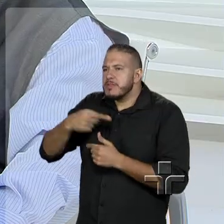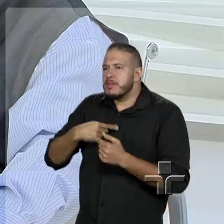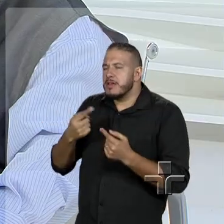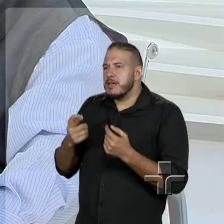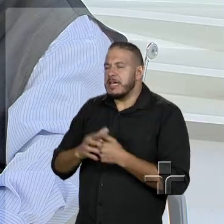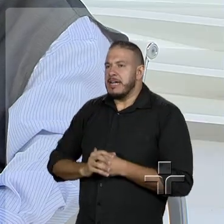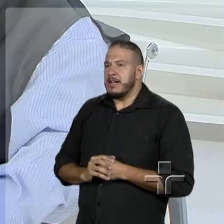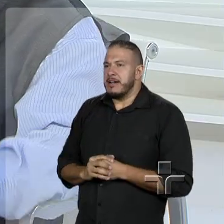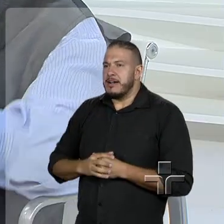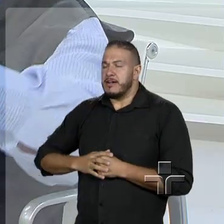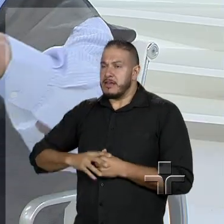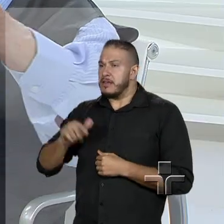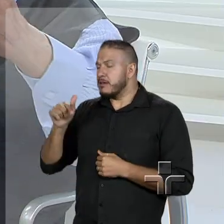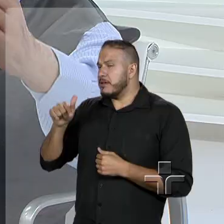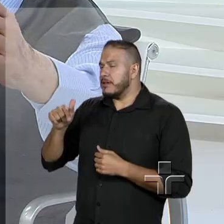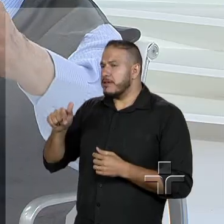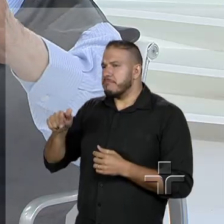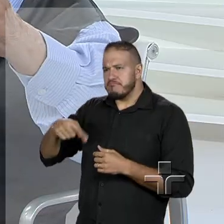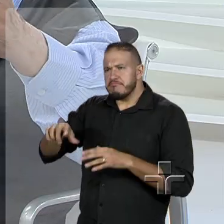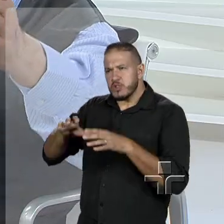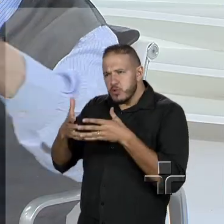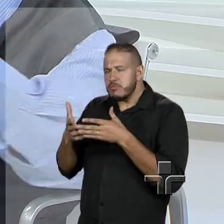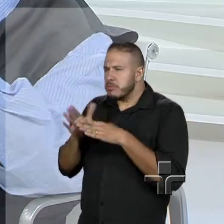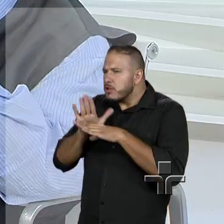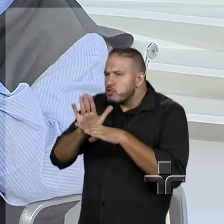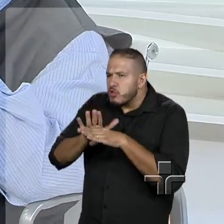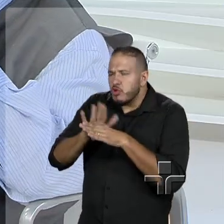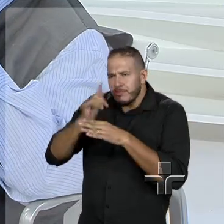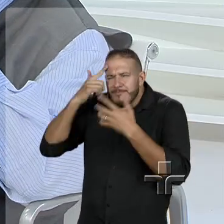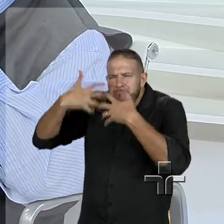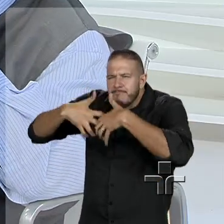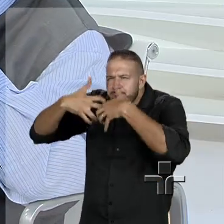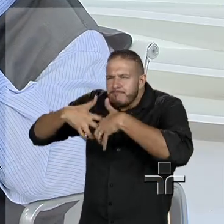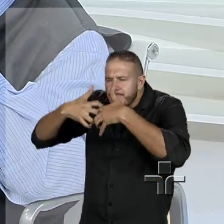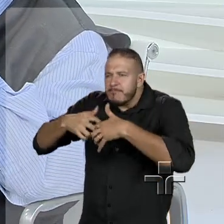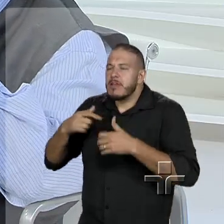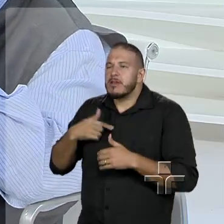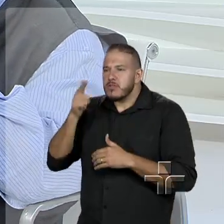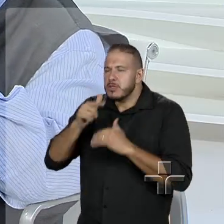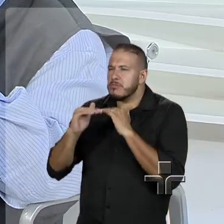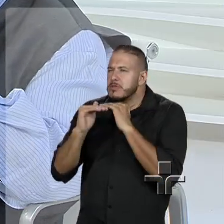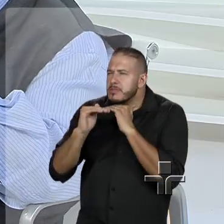Fischer, que ajudou a fazer a estabilização de Israel.